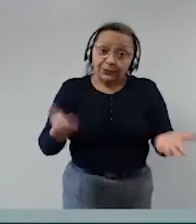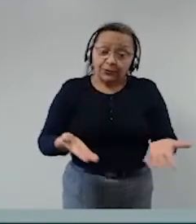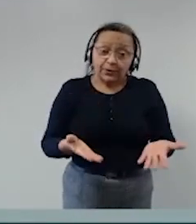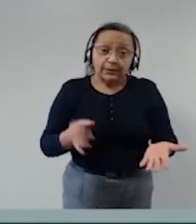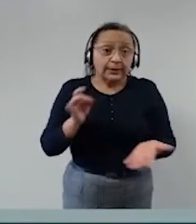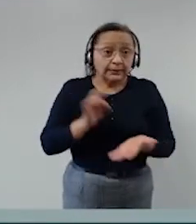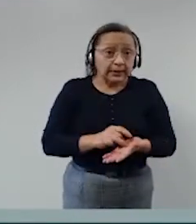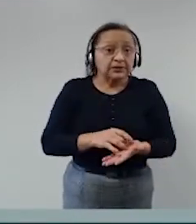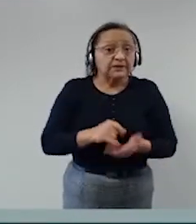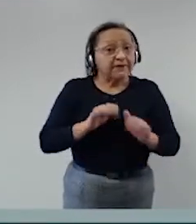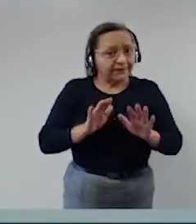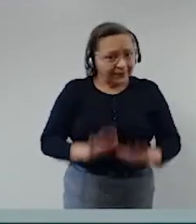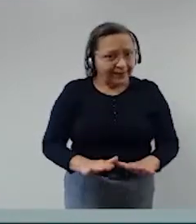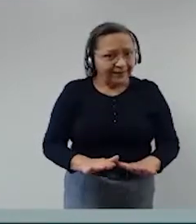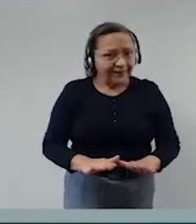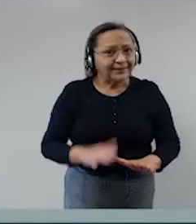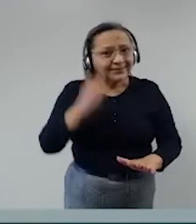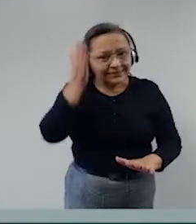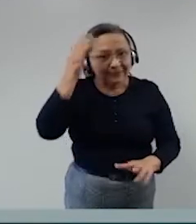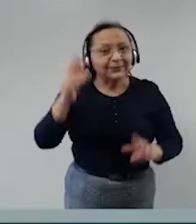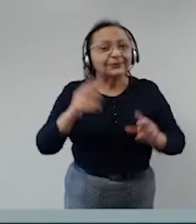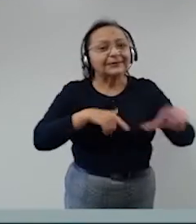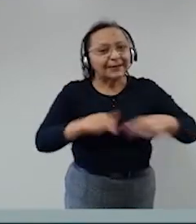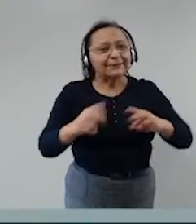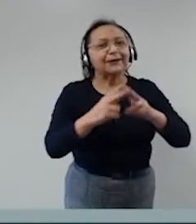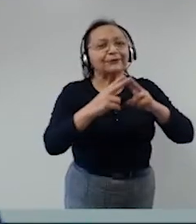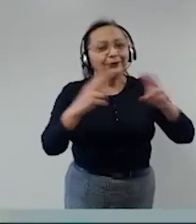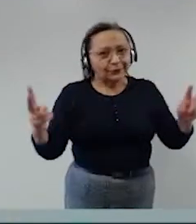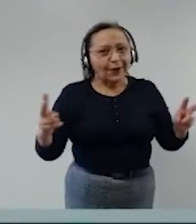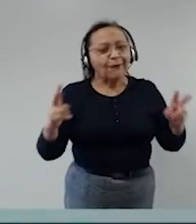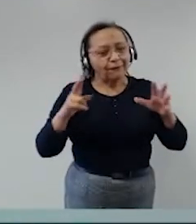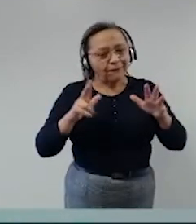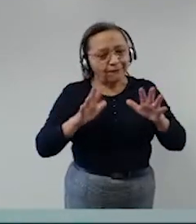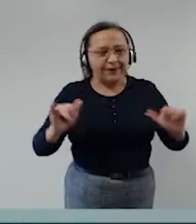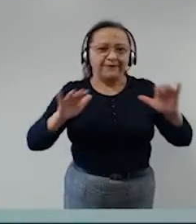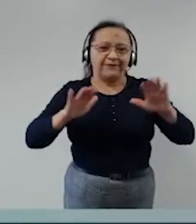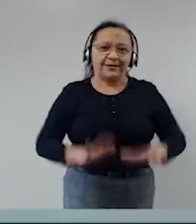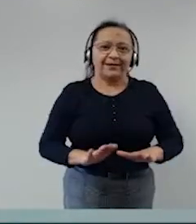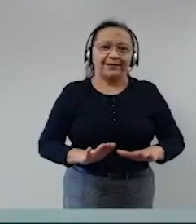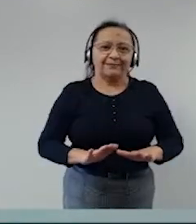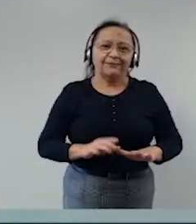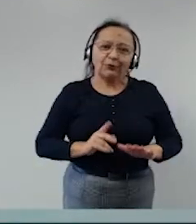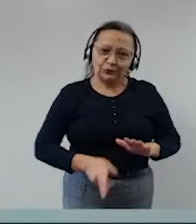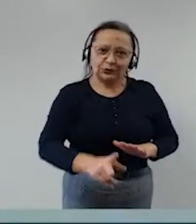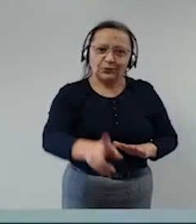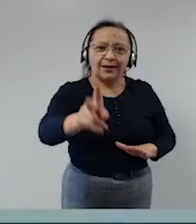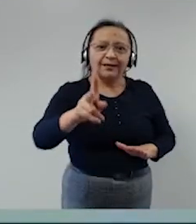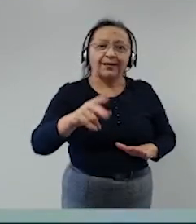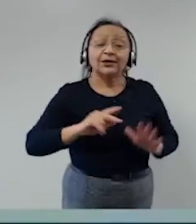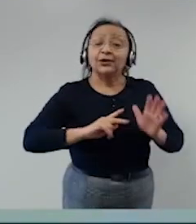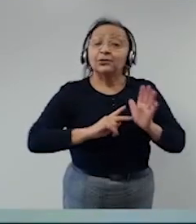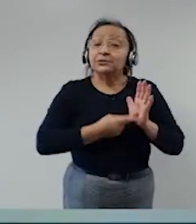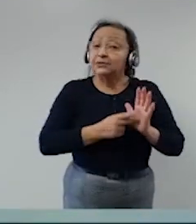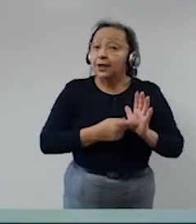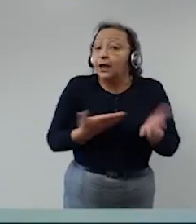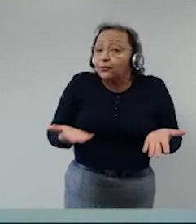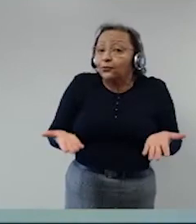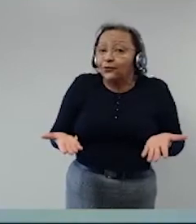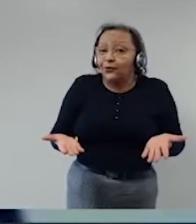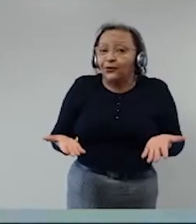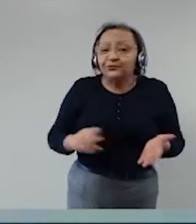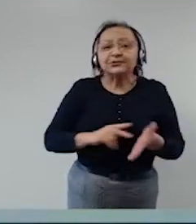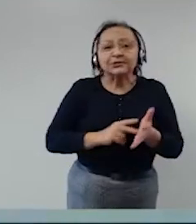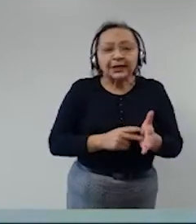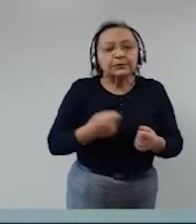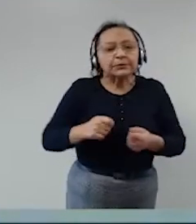para ficar. O teletrabalho, com certeza, veio para ficar. E os sindicatos precisam